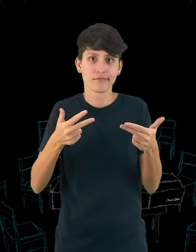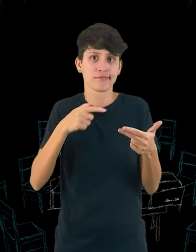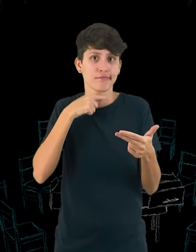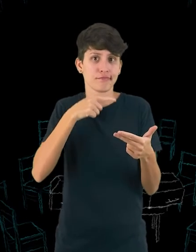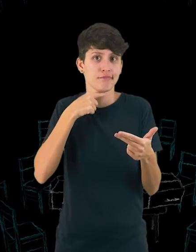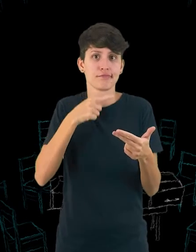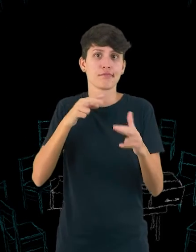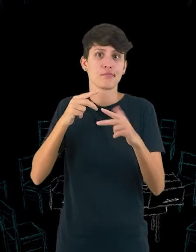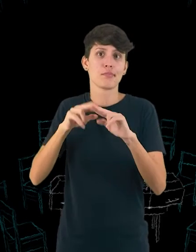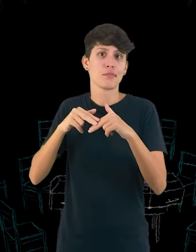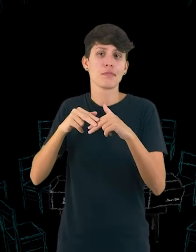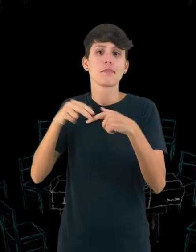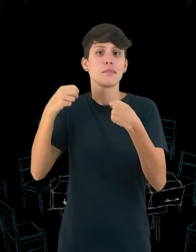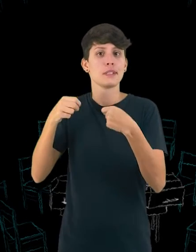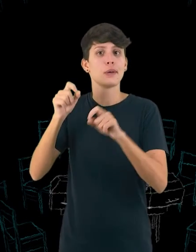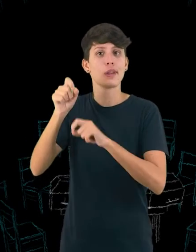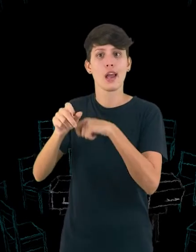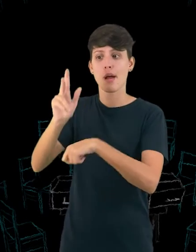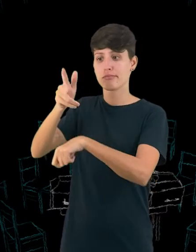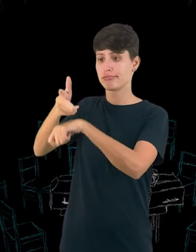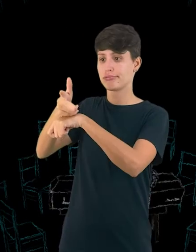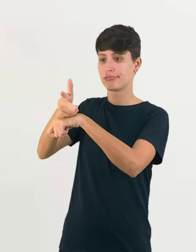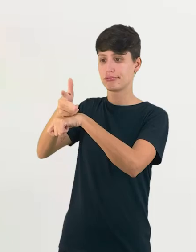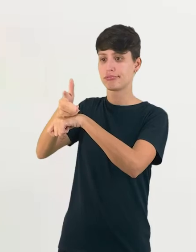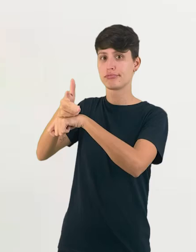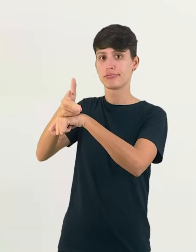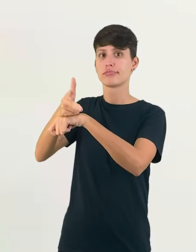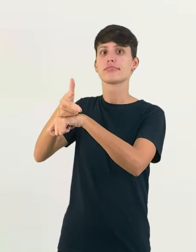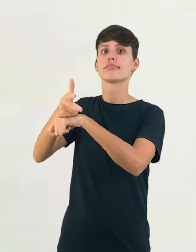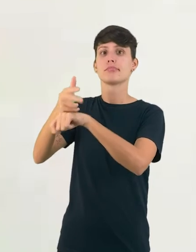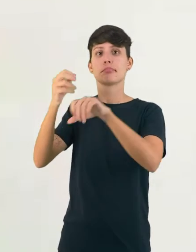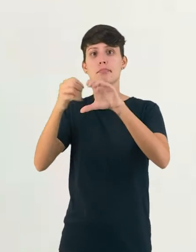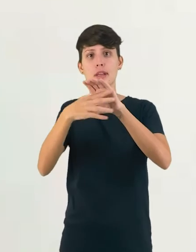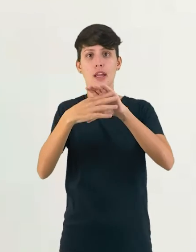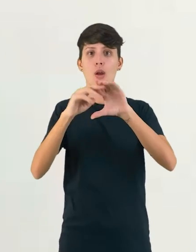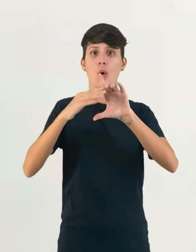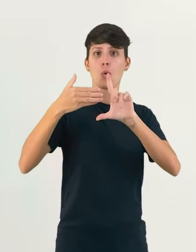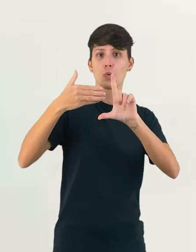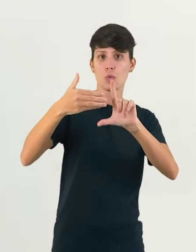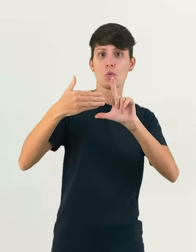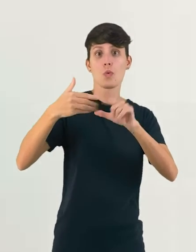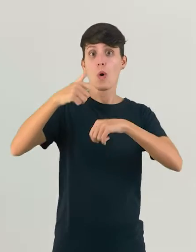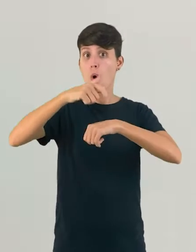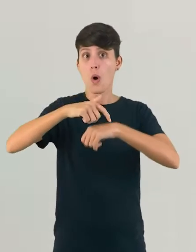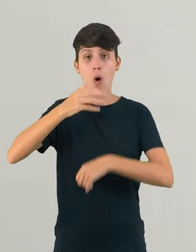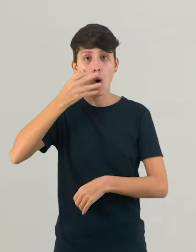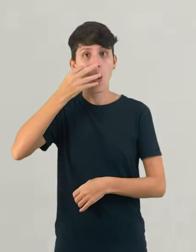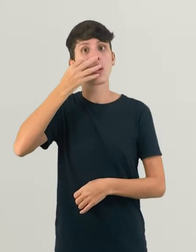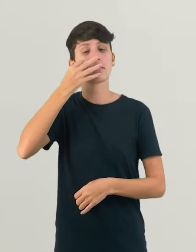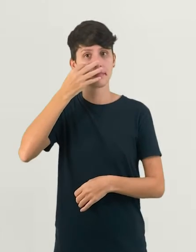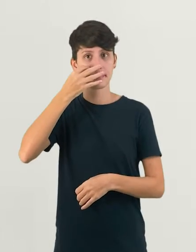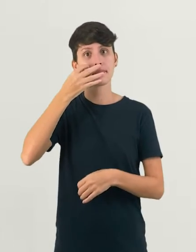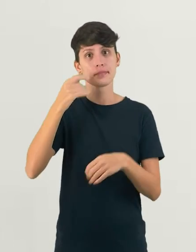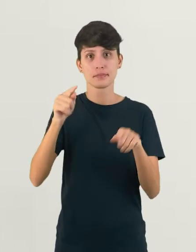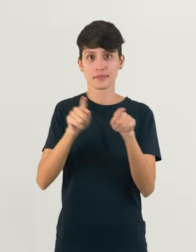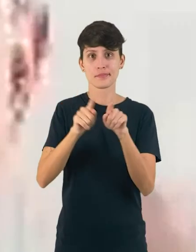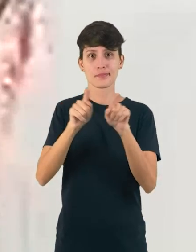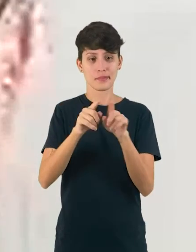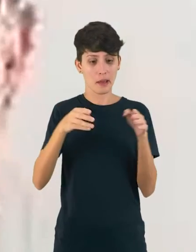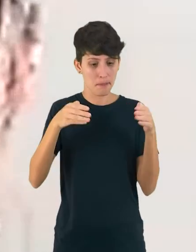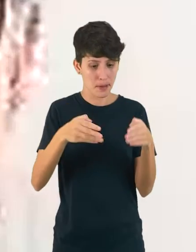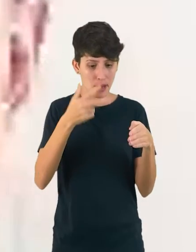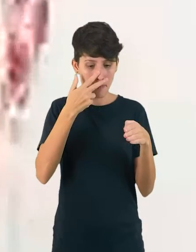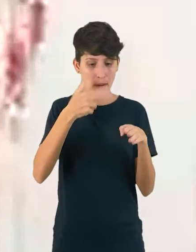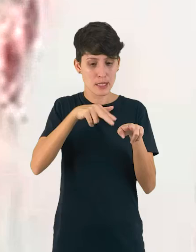lugar de sepultamento, que já não está acontecendo, mas aí filmam e transmitem.